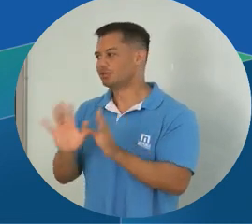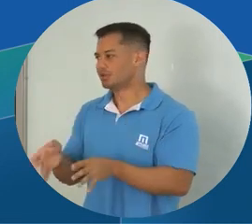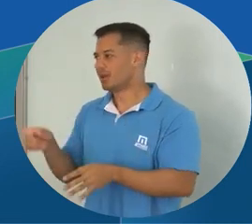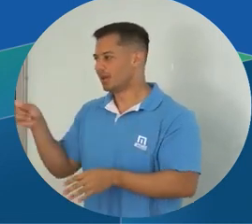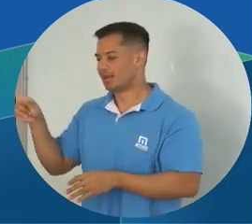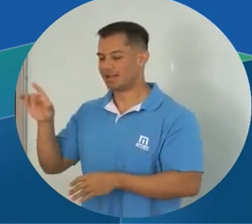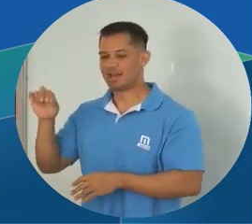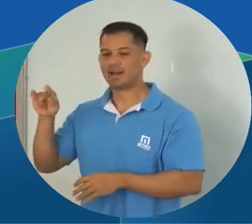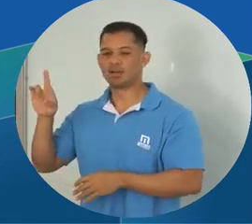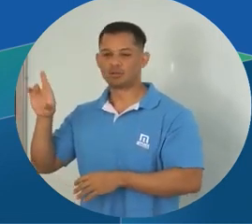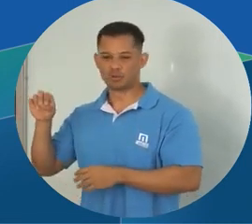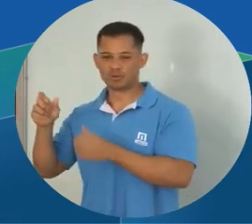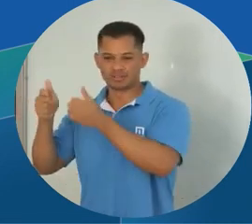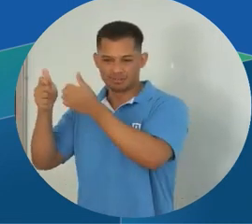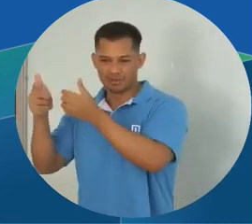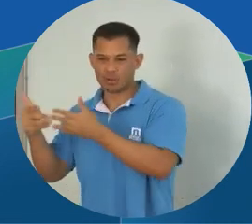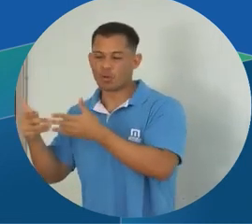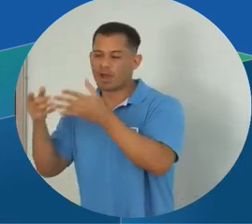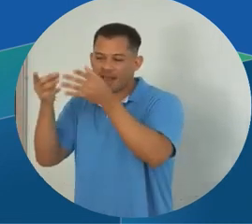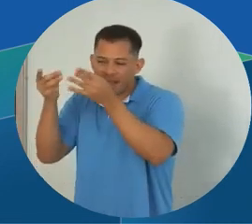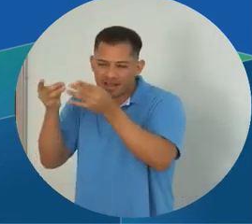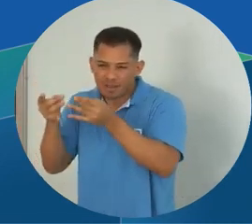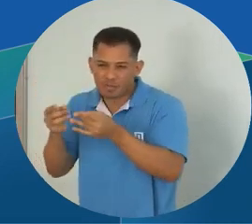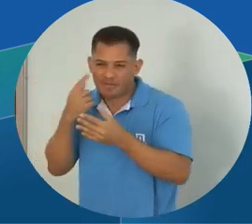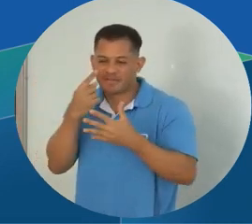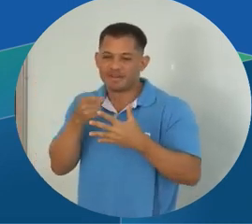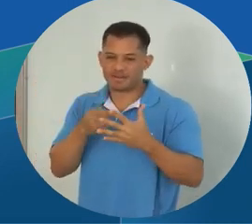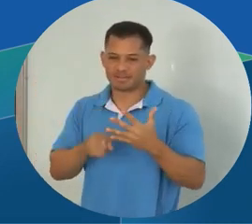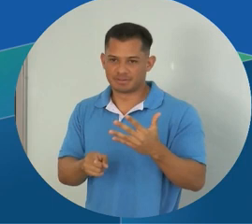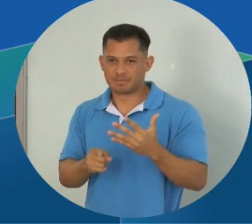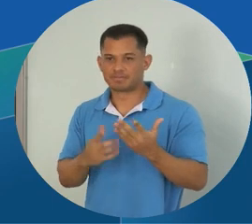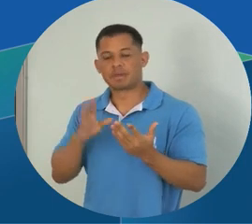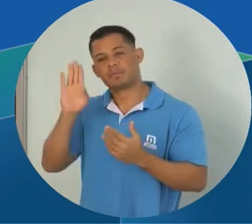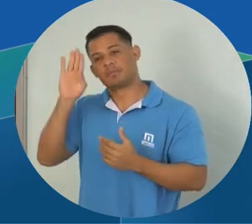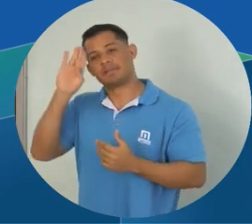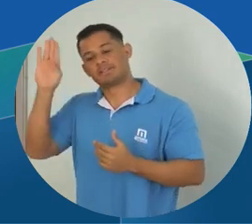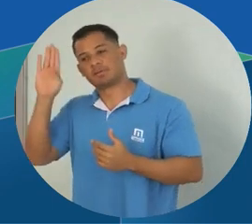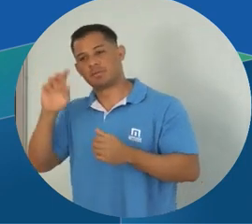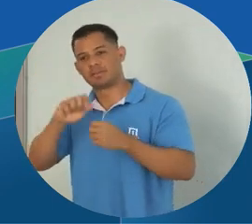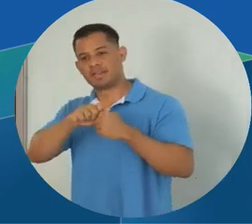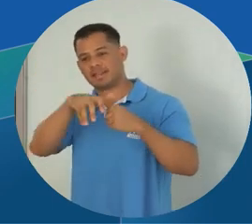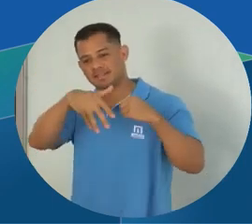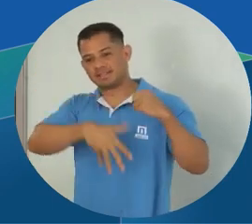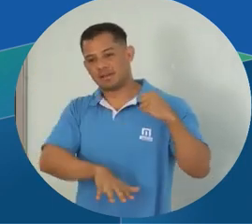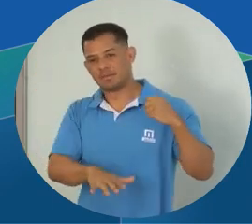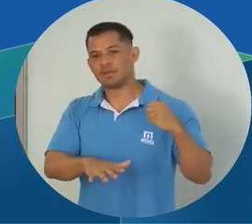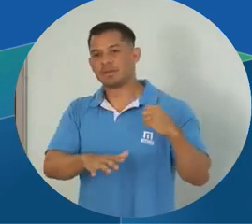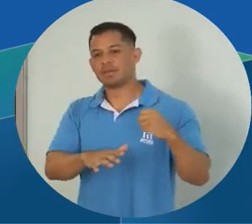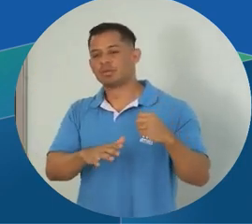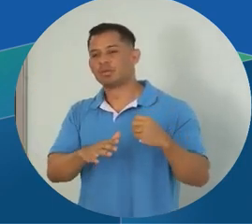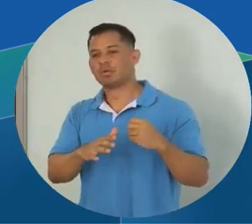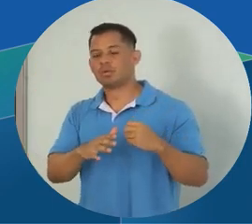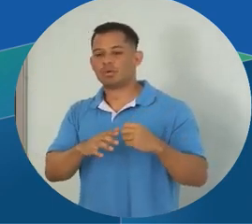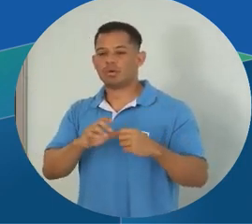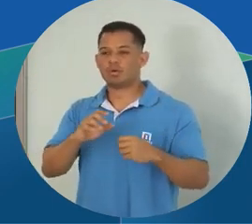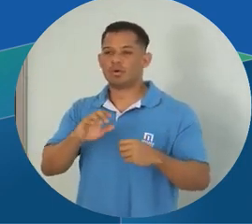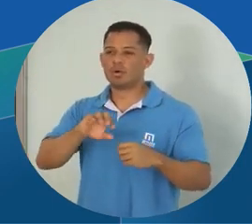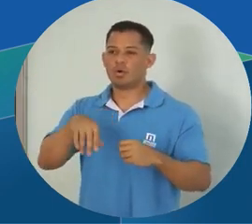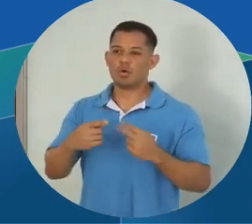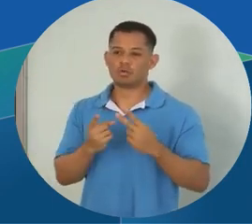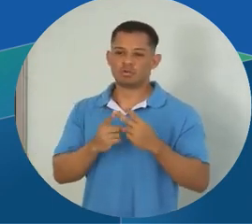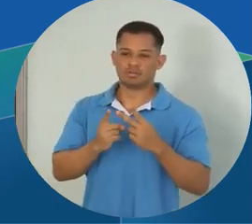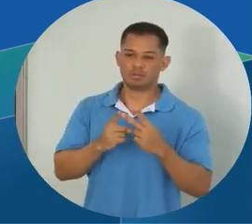pelo Leandro, de cada uma das verificações, seja principalmente aqui deslizamento e, num segundo momento,